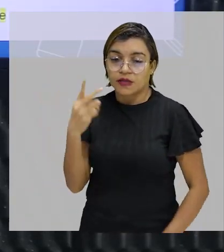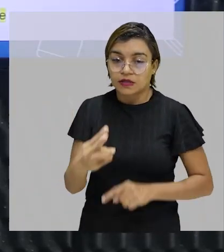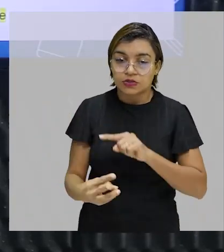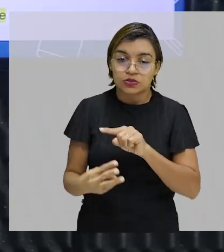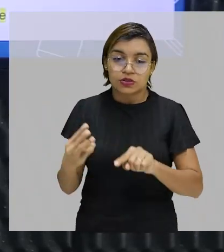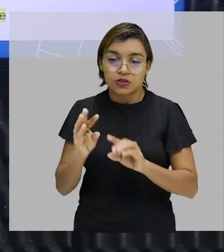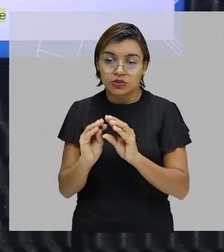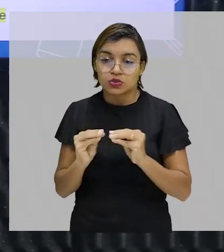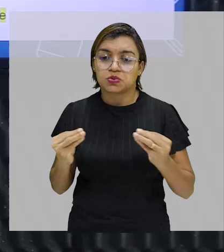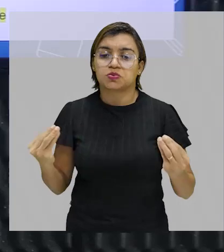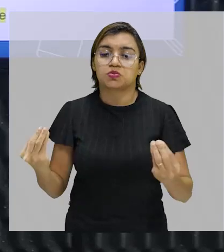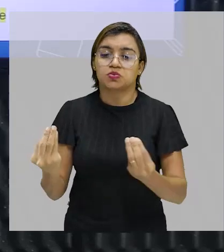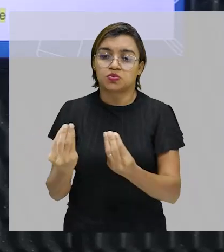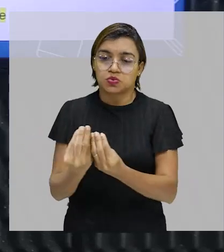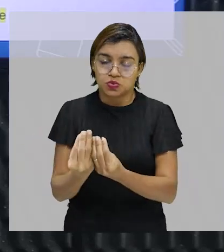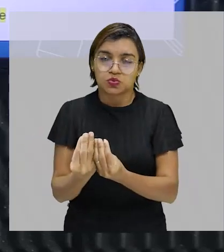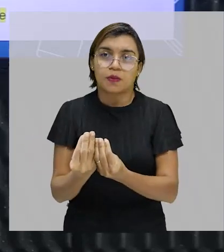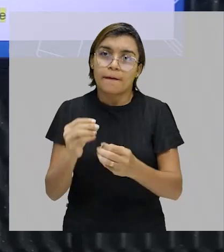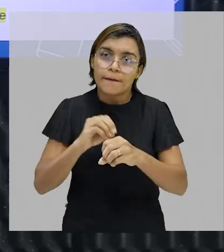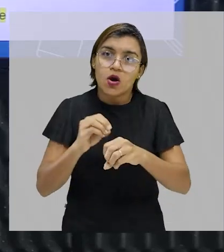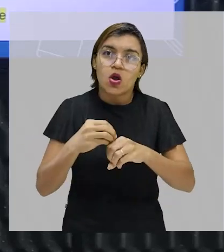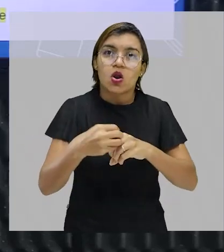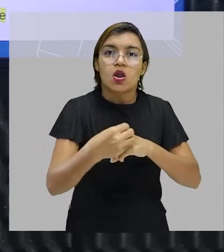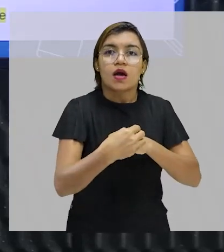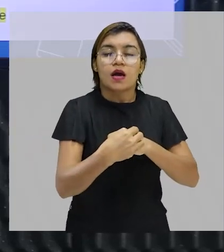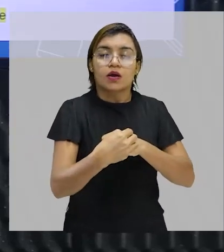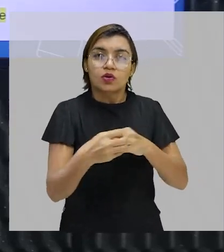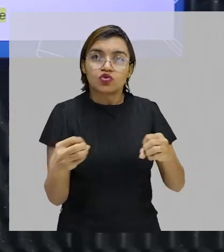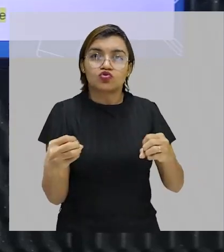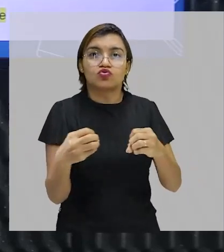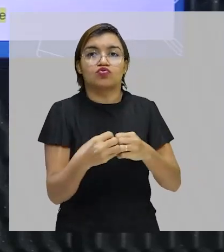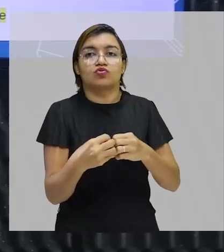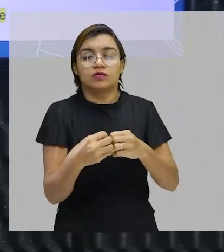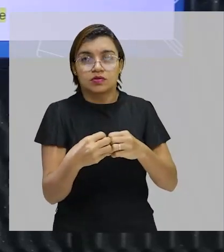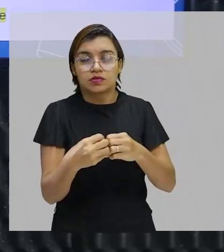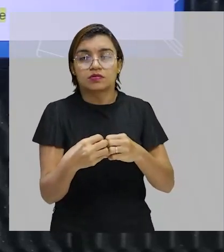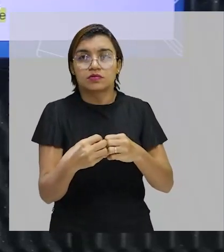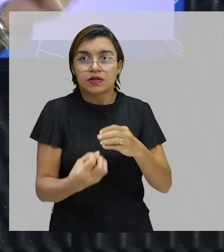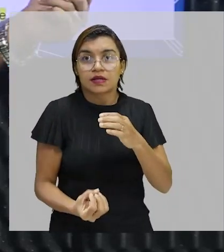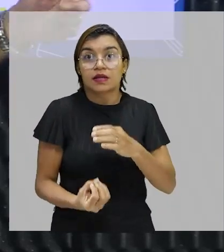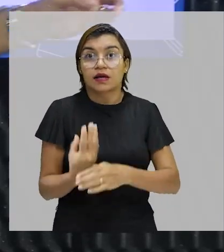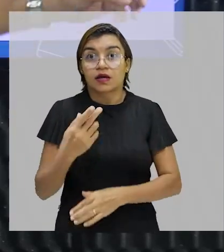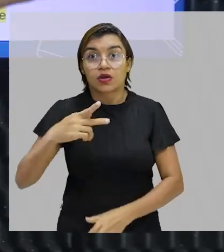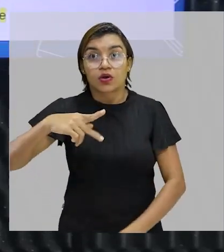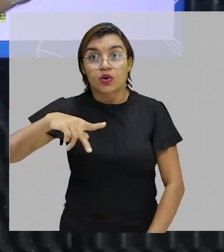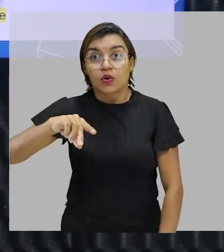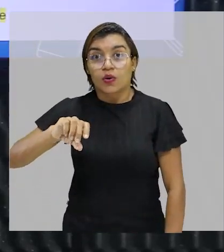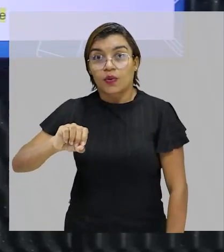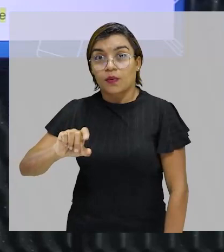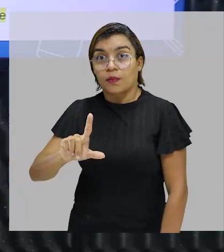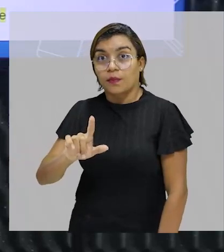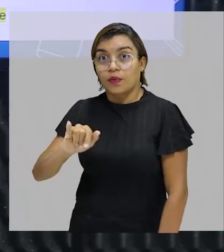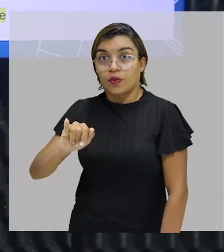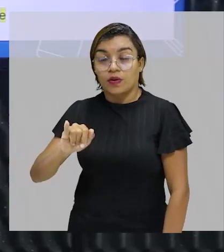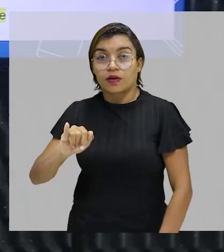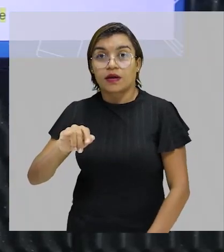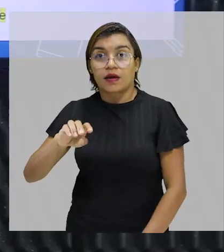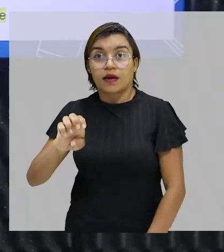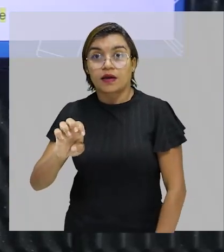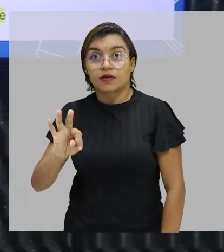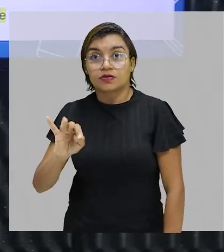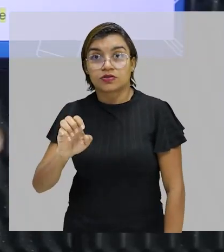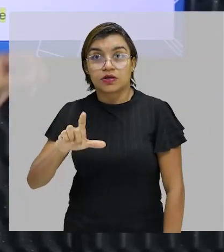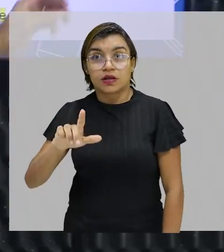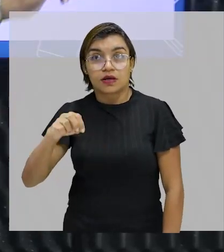de várias moléculas desse etileno, gerando polietileno. Eu consigo identificar